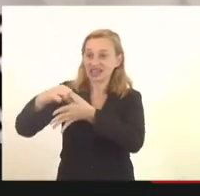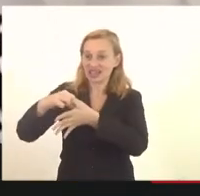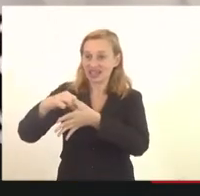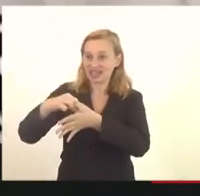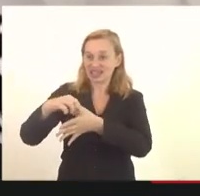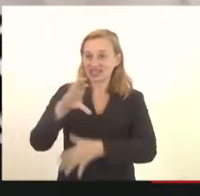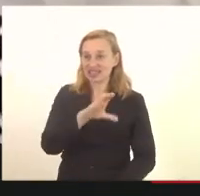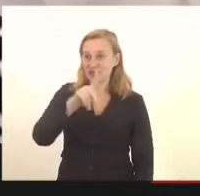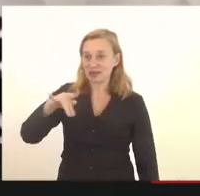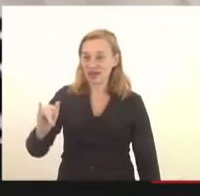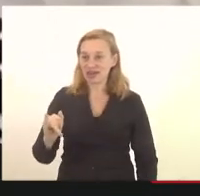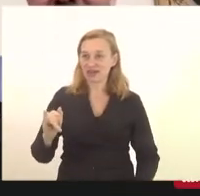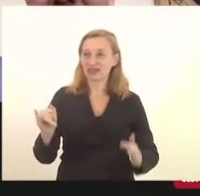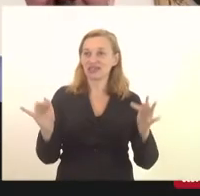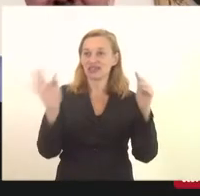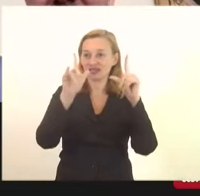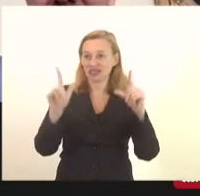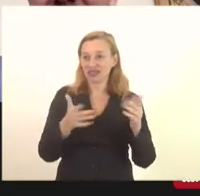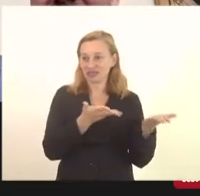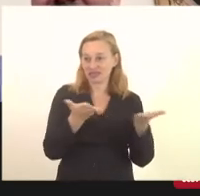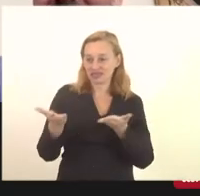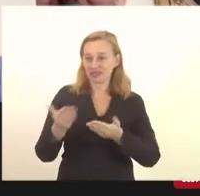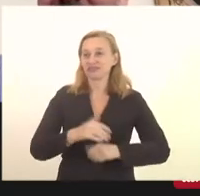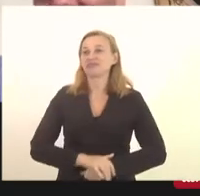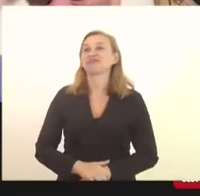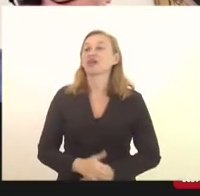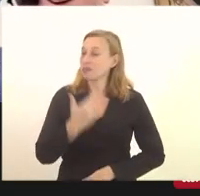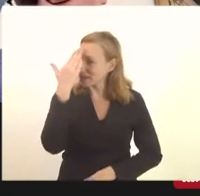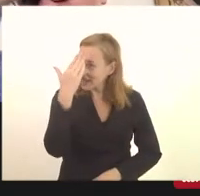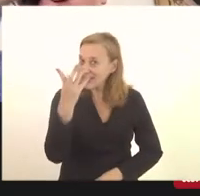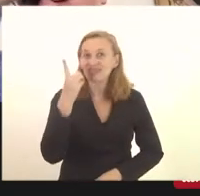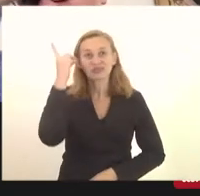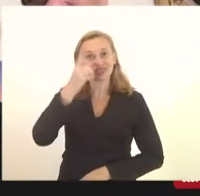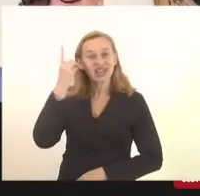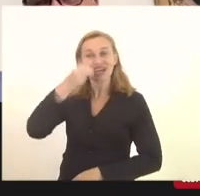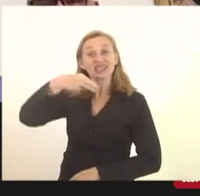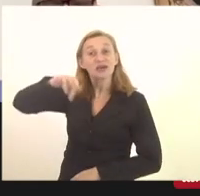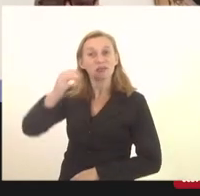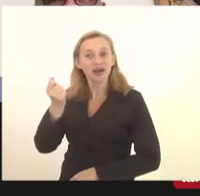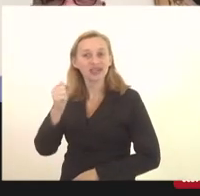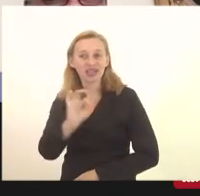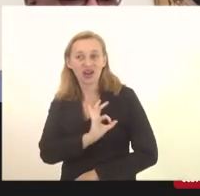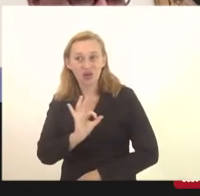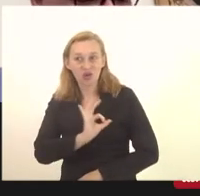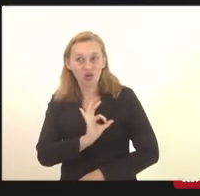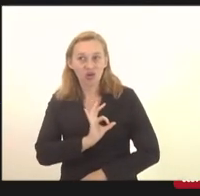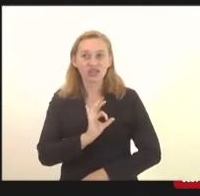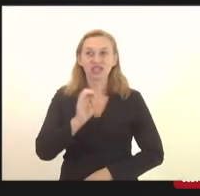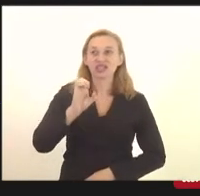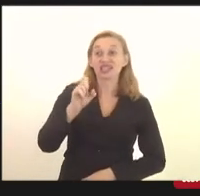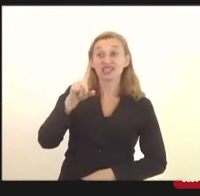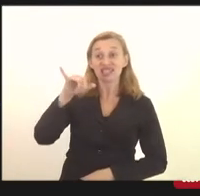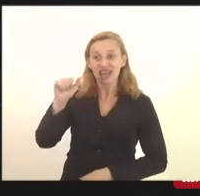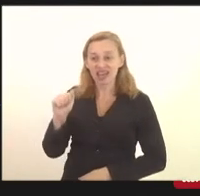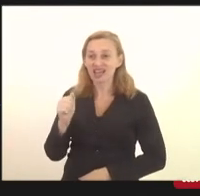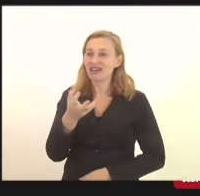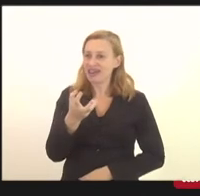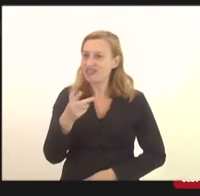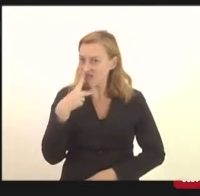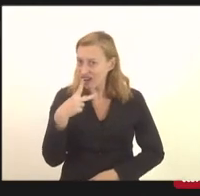feliz para todas e todos. Obrigado, deputada Marta Rocha. Eu arguo da deputada Célia Jordão se